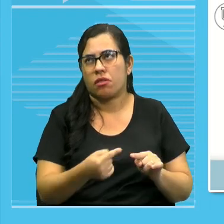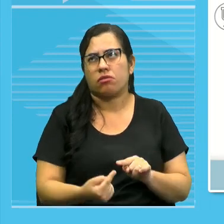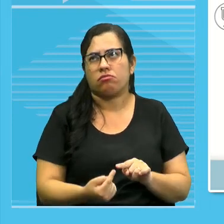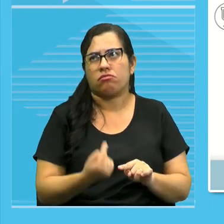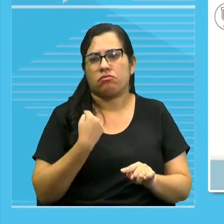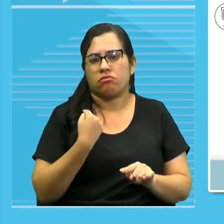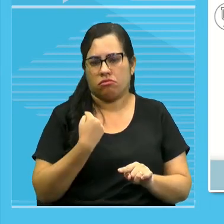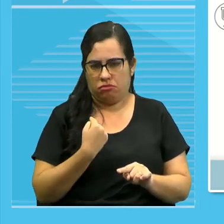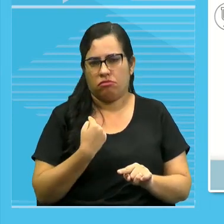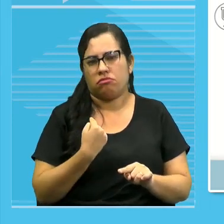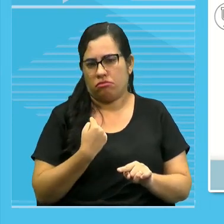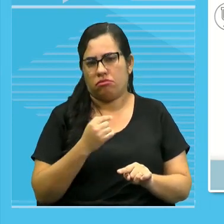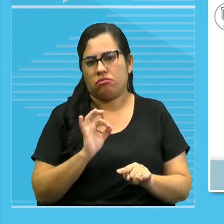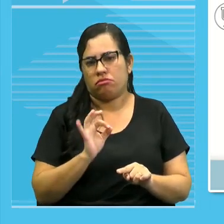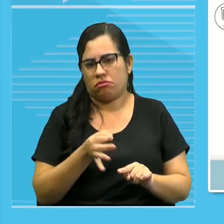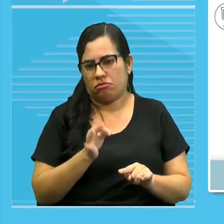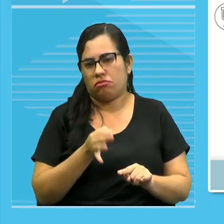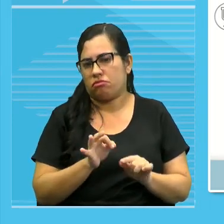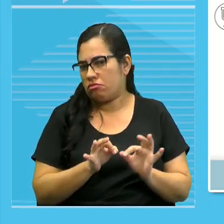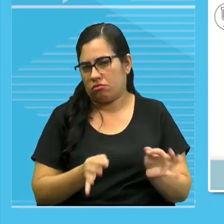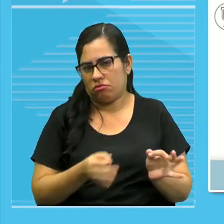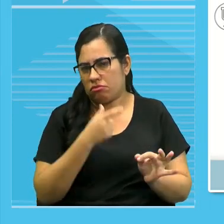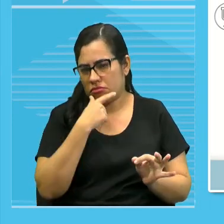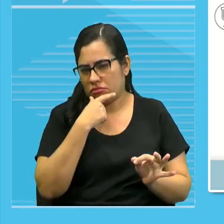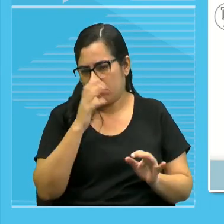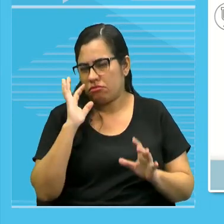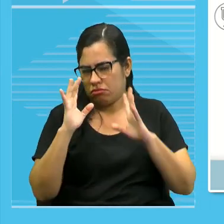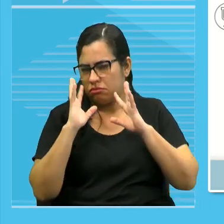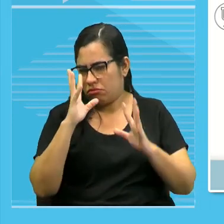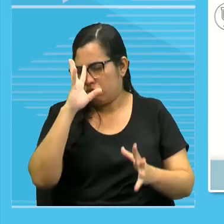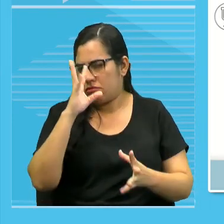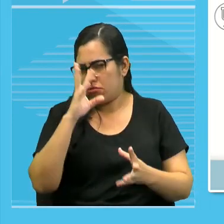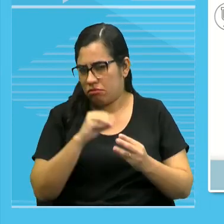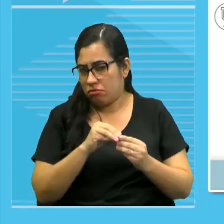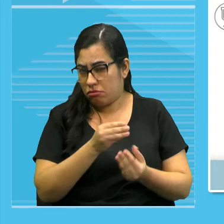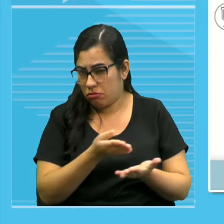masculino singular percebem o raciocínio